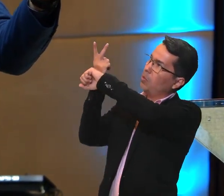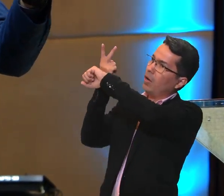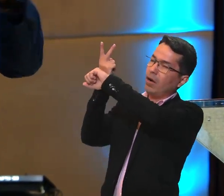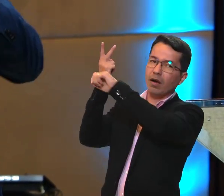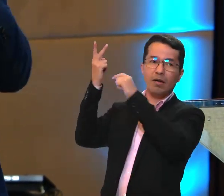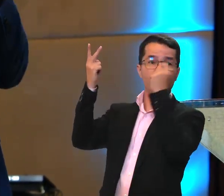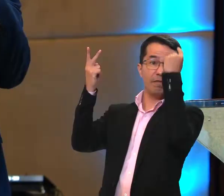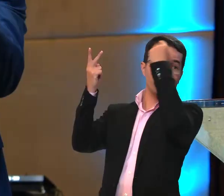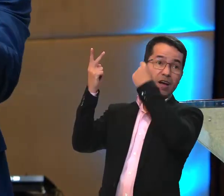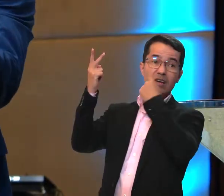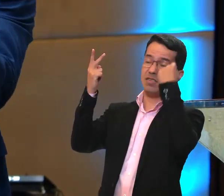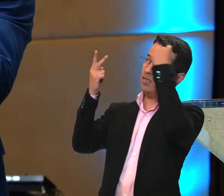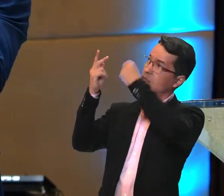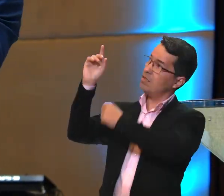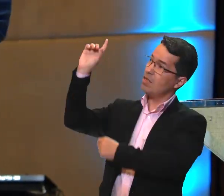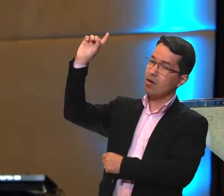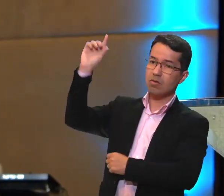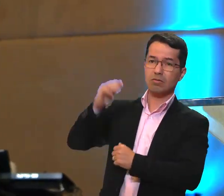processo de oração,